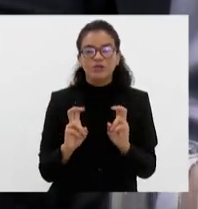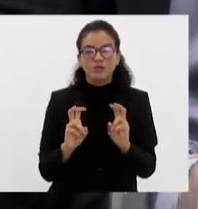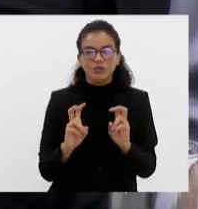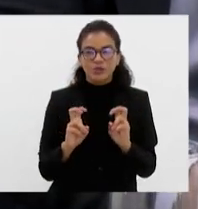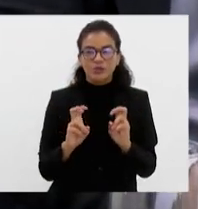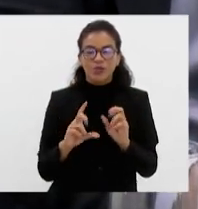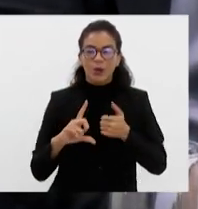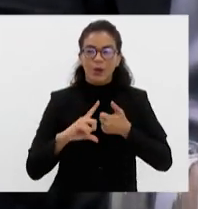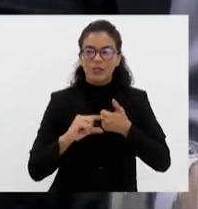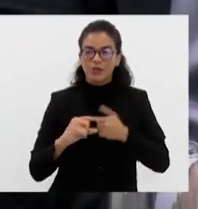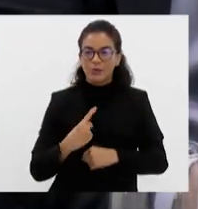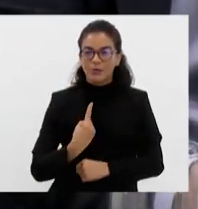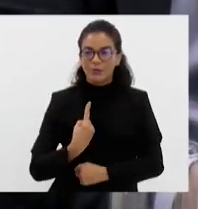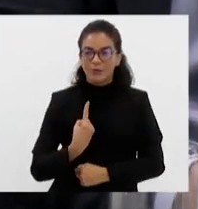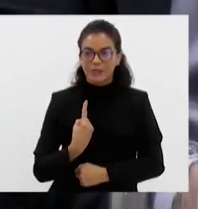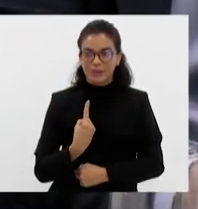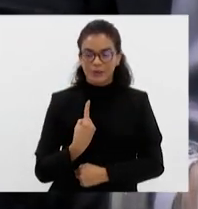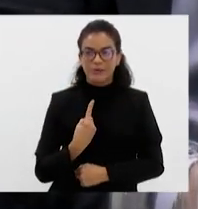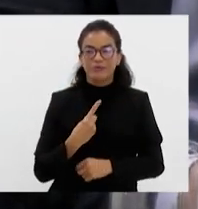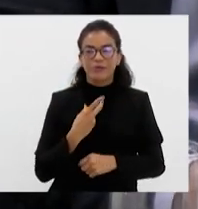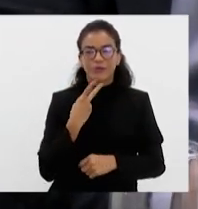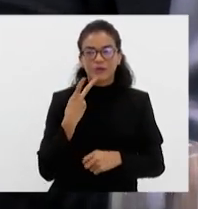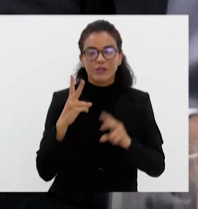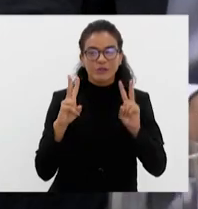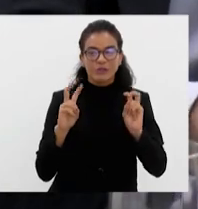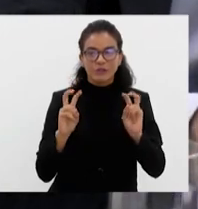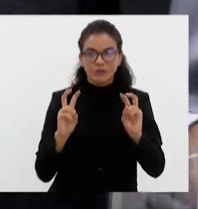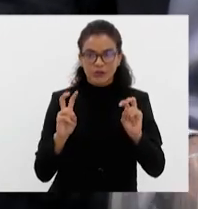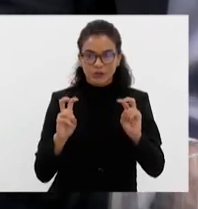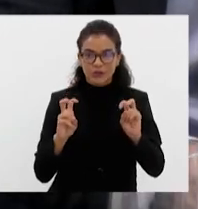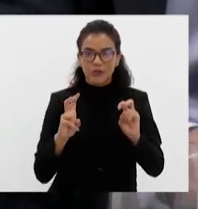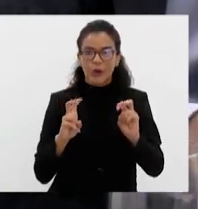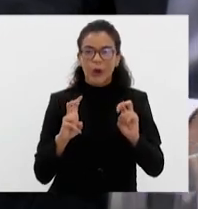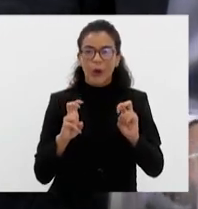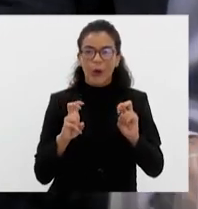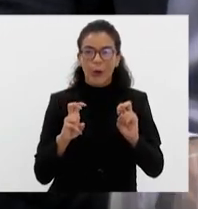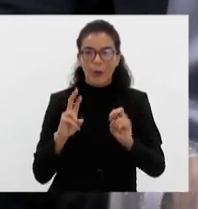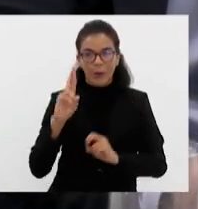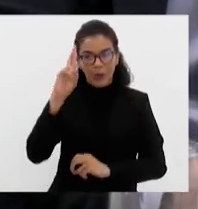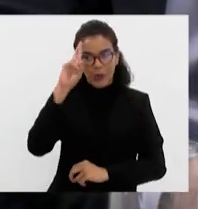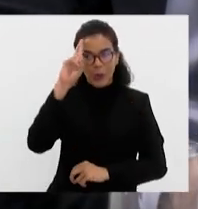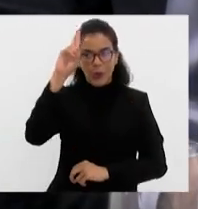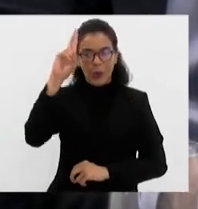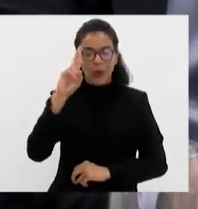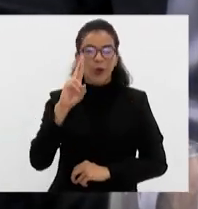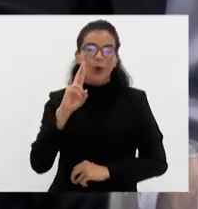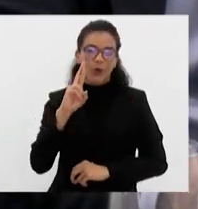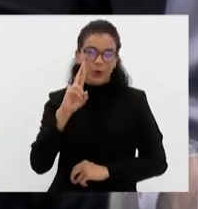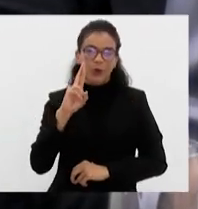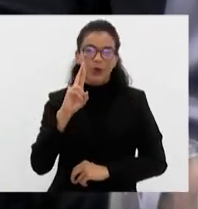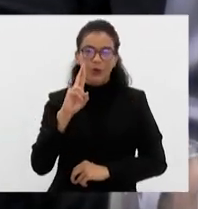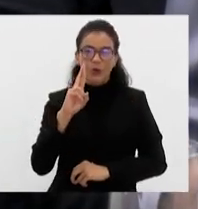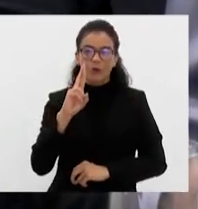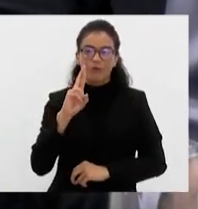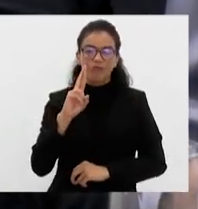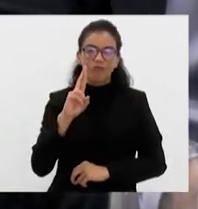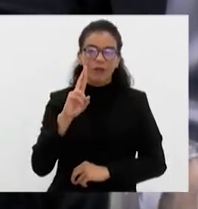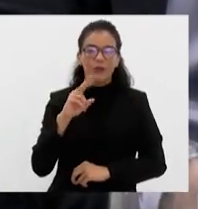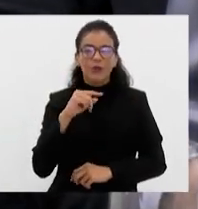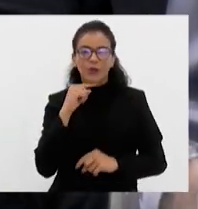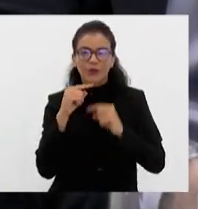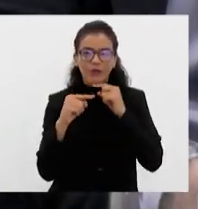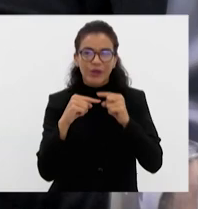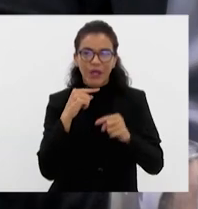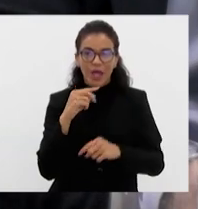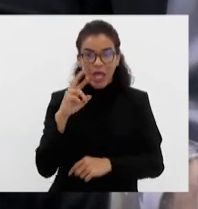ao artigo 1º, quando fala em propriedade ou posse. Então, a gente fica em dúvida.